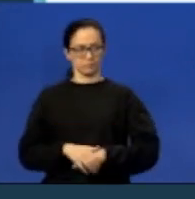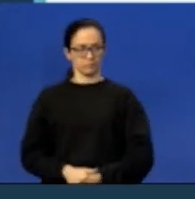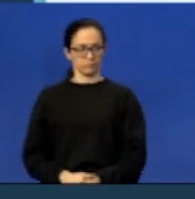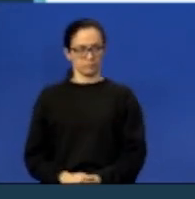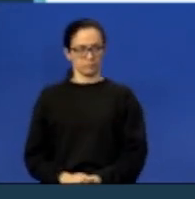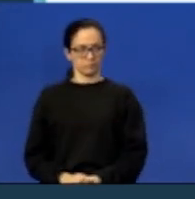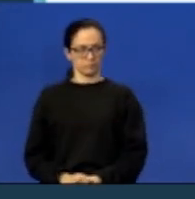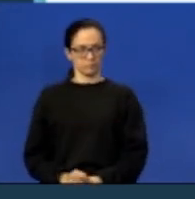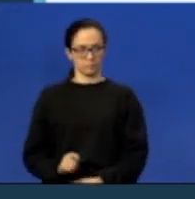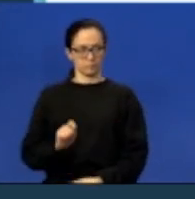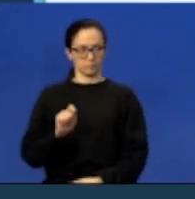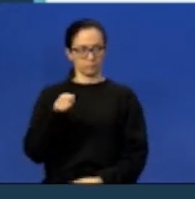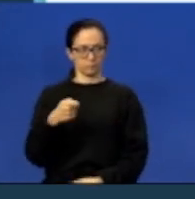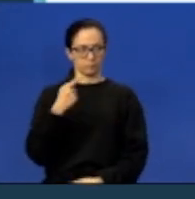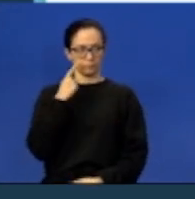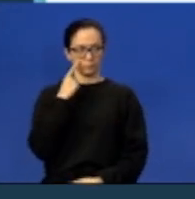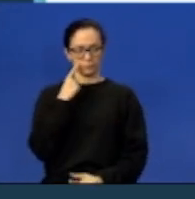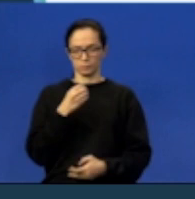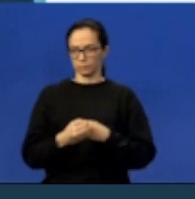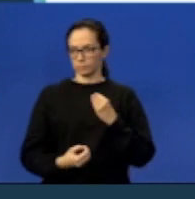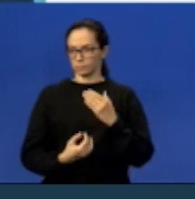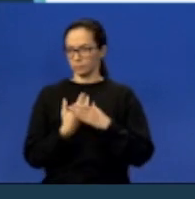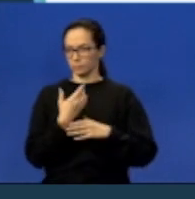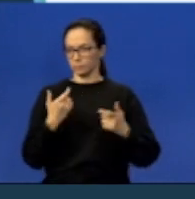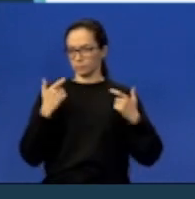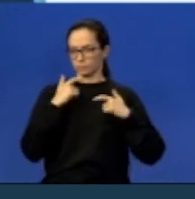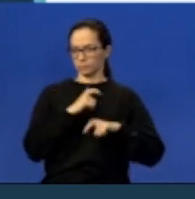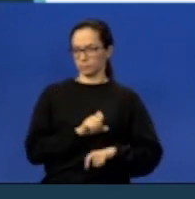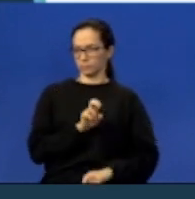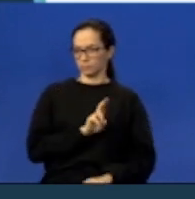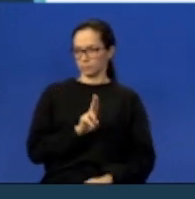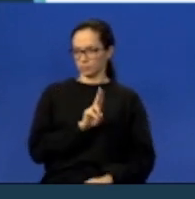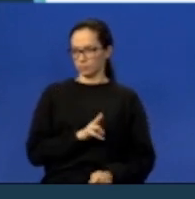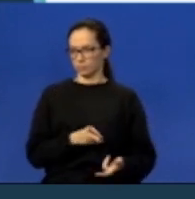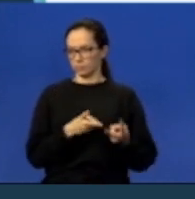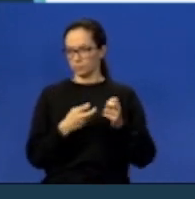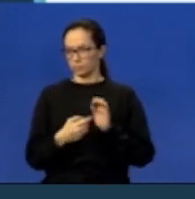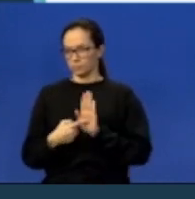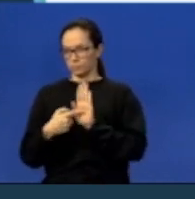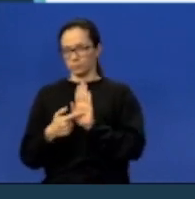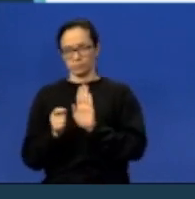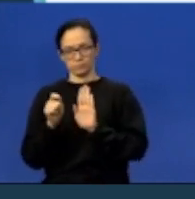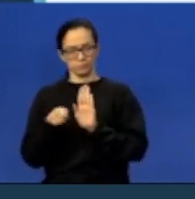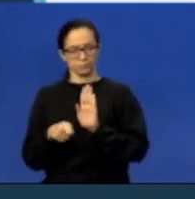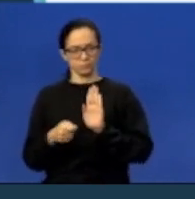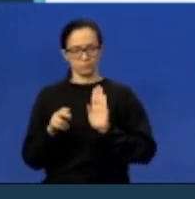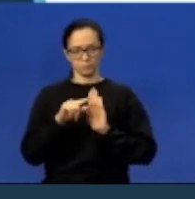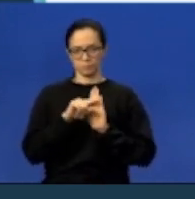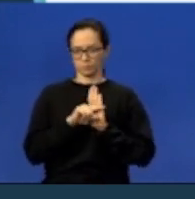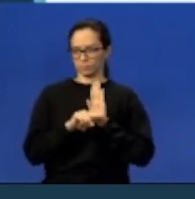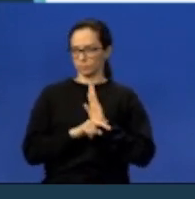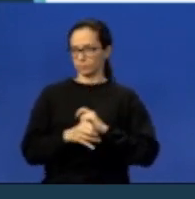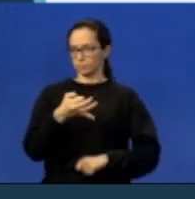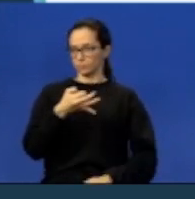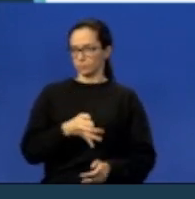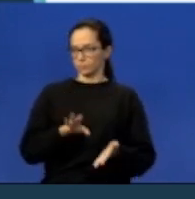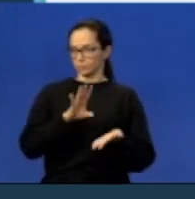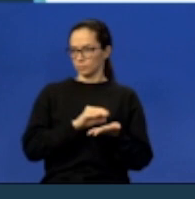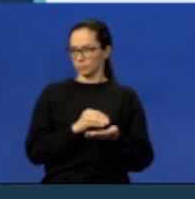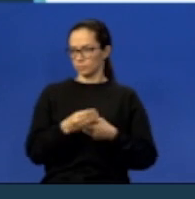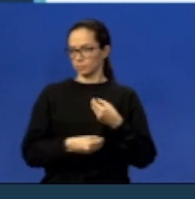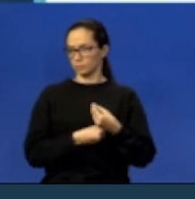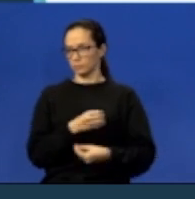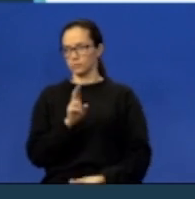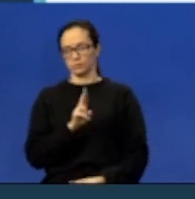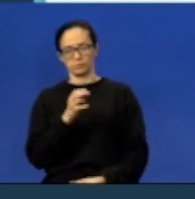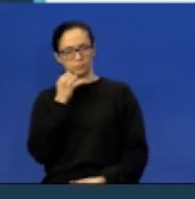avaliam, né, aqui o posicionamento desses eletrodos. Então, esse registro ele é realizado através da aquisição dessas derivações da